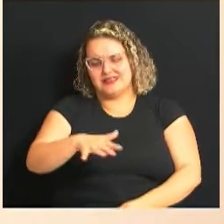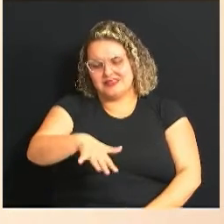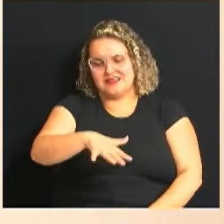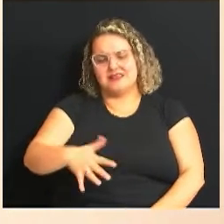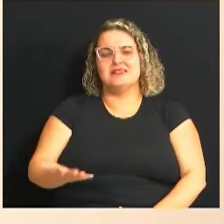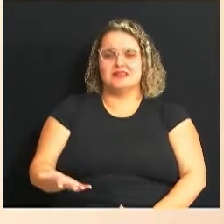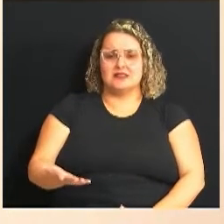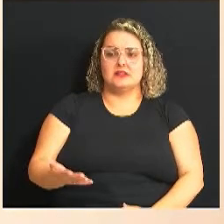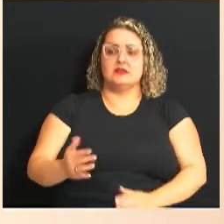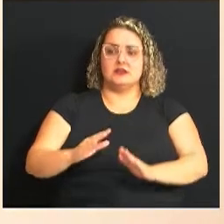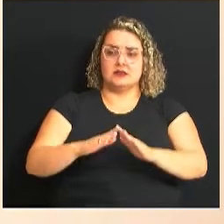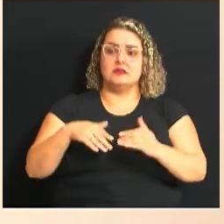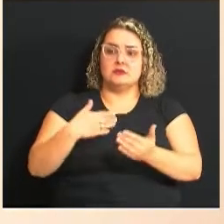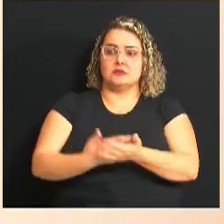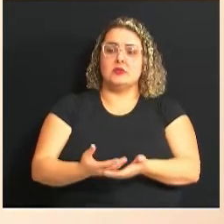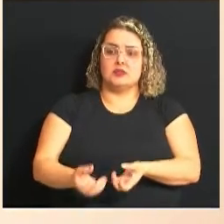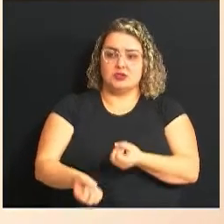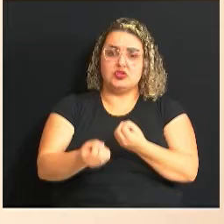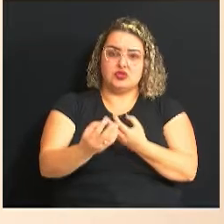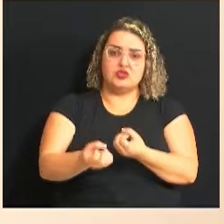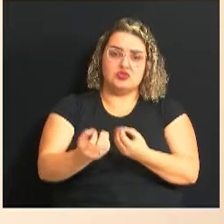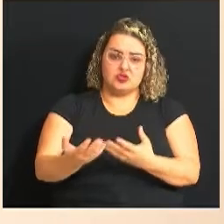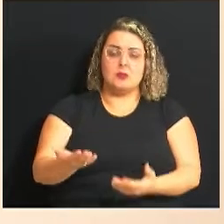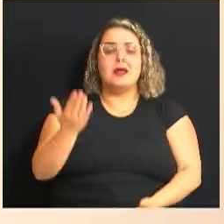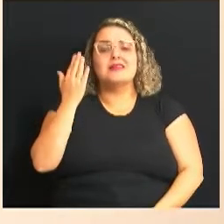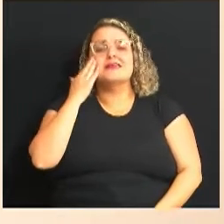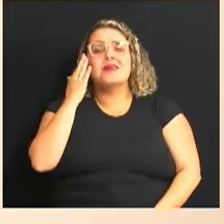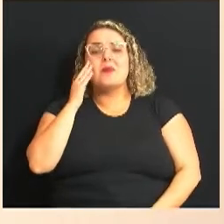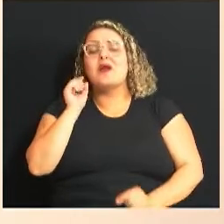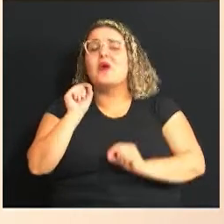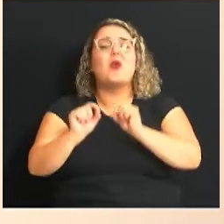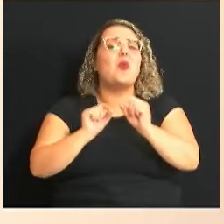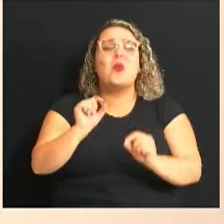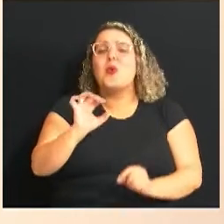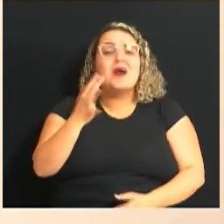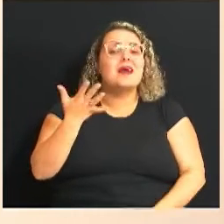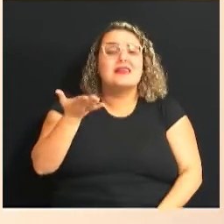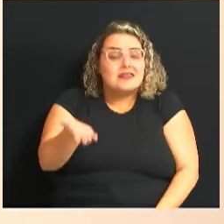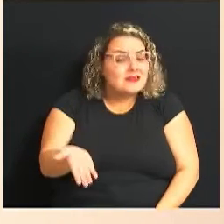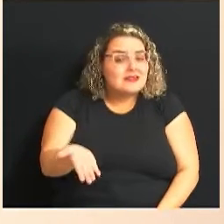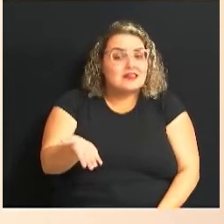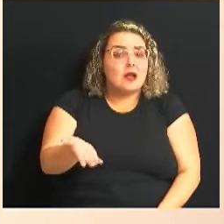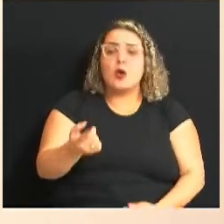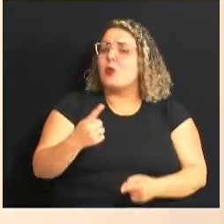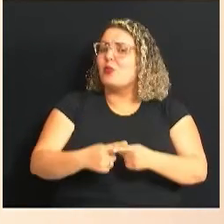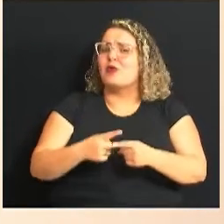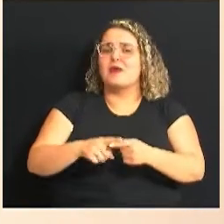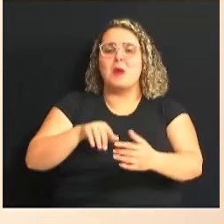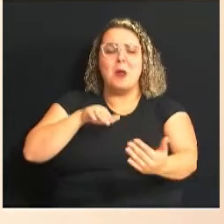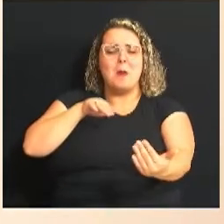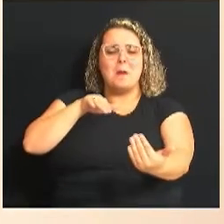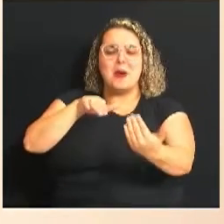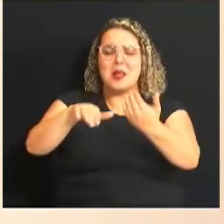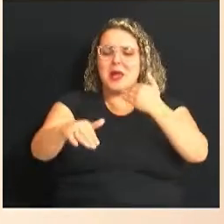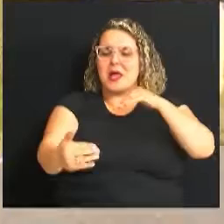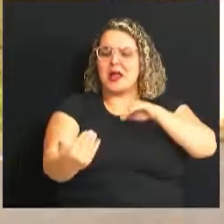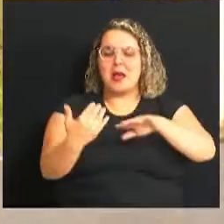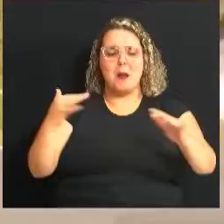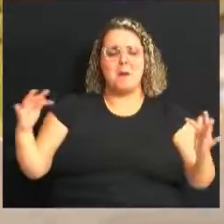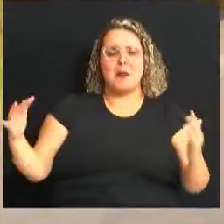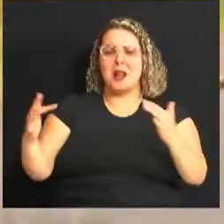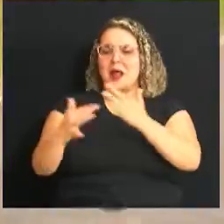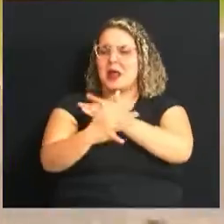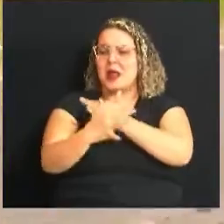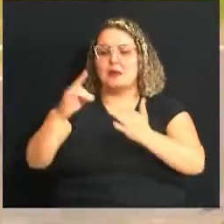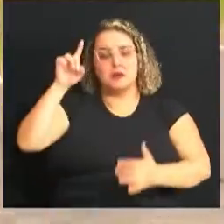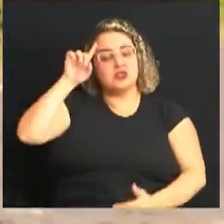de informação aqui, para mim realmente saber o que é que está acontecendo, porque ali passa muitos munícipes diariamente.